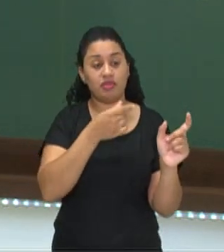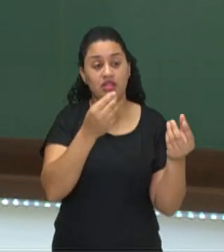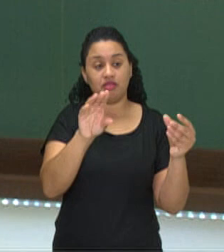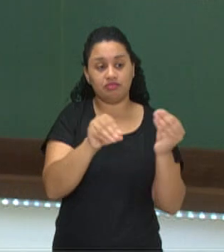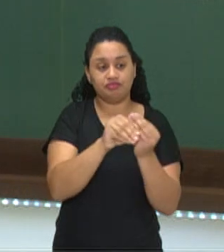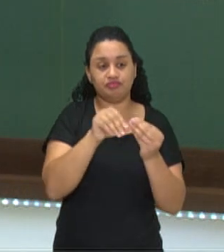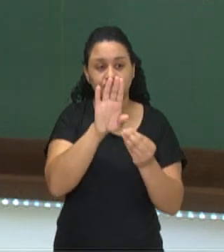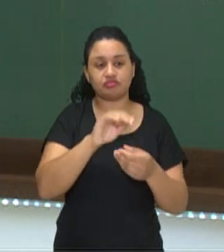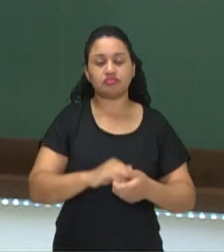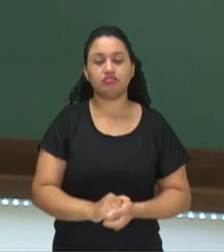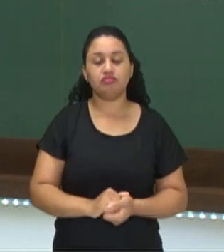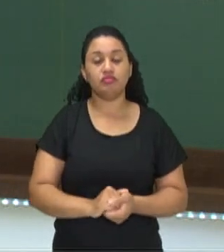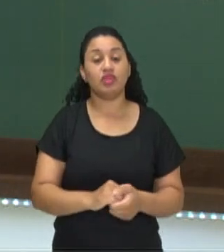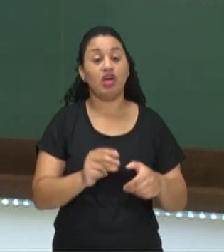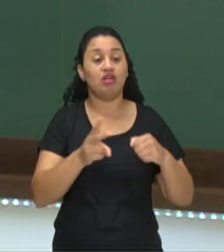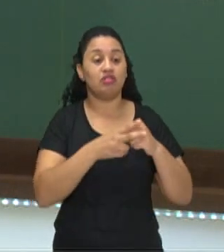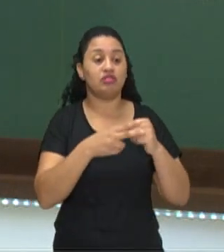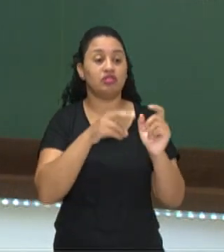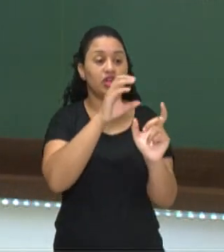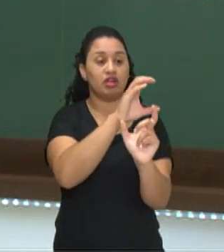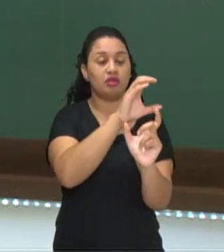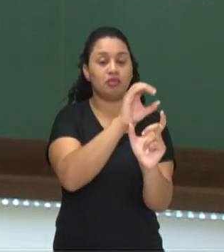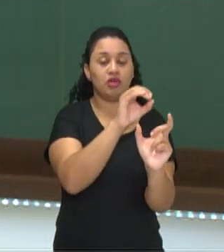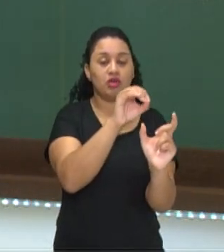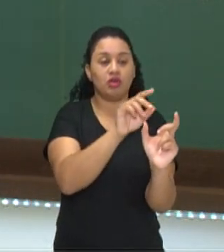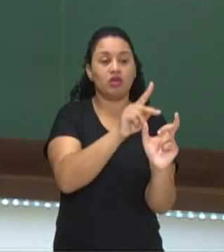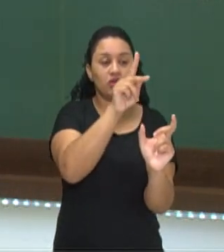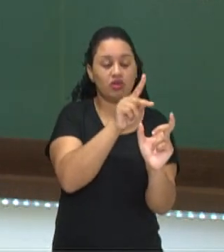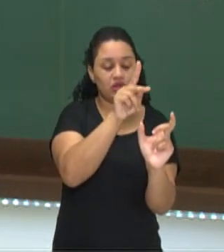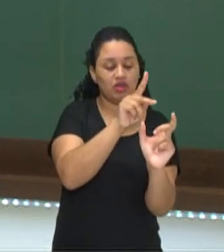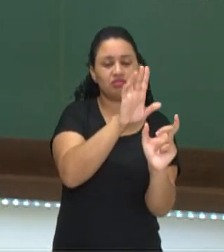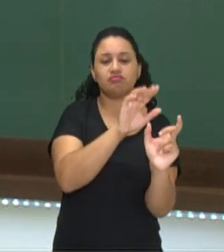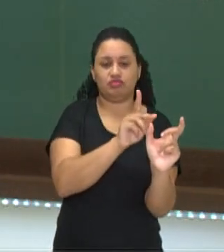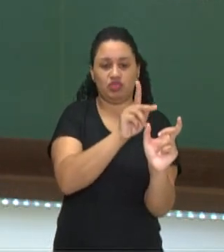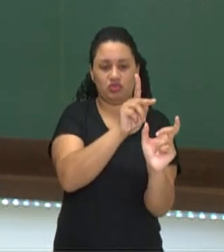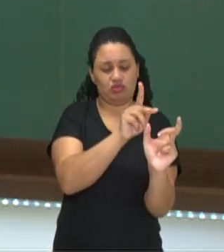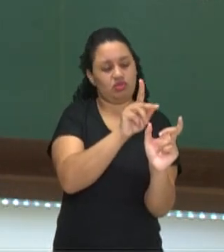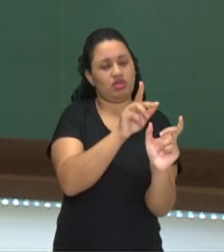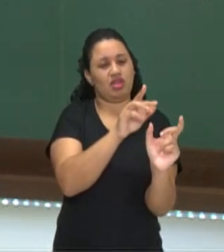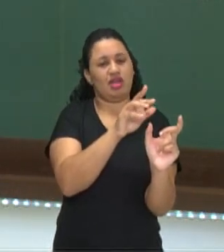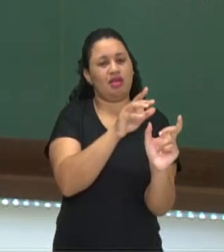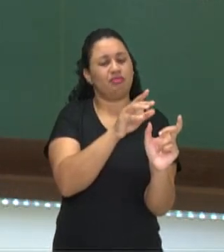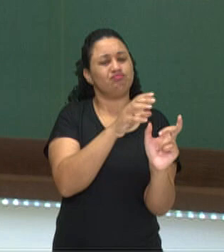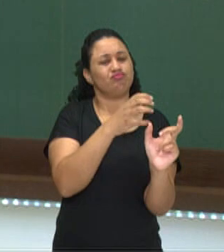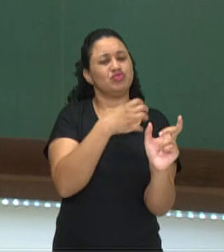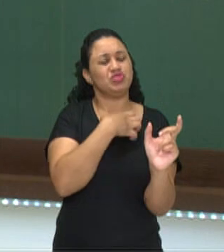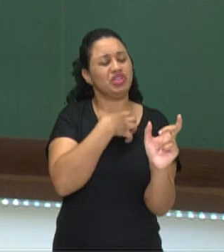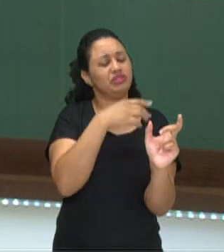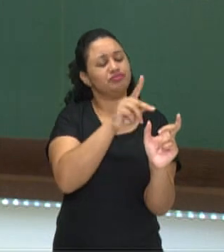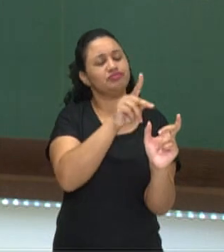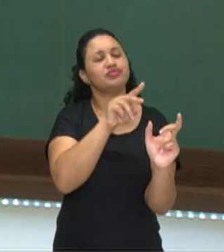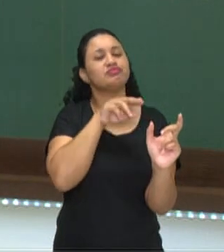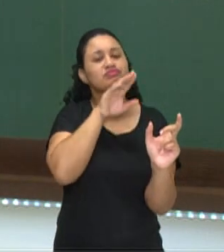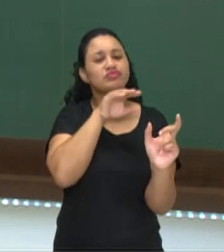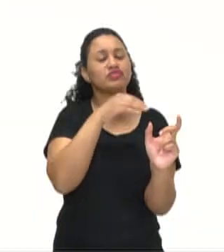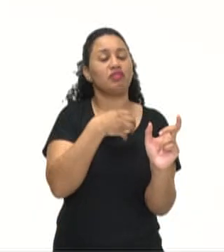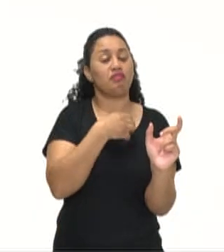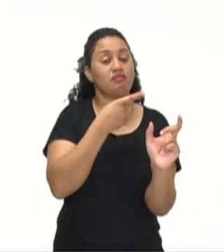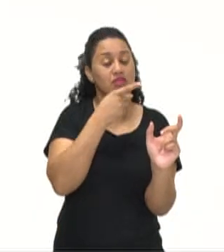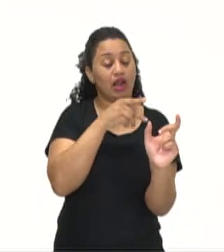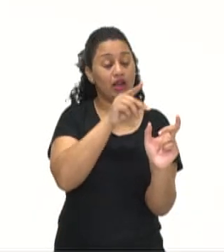verbo cook, o último som, o último fonema, ele é um som surdo. As suas cordas vocais não